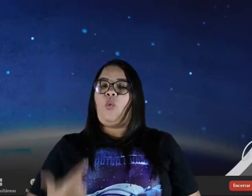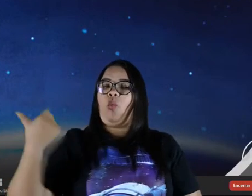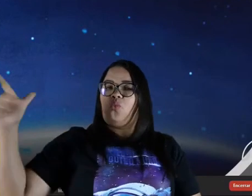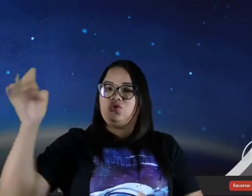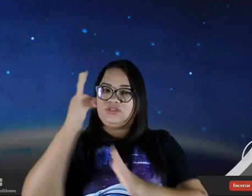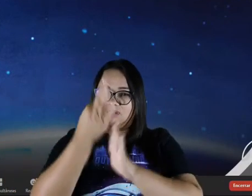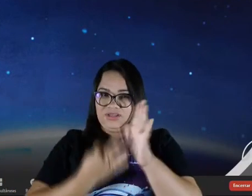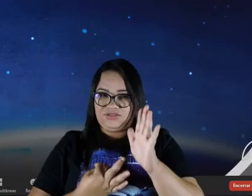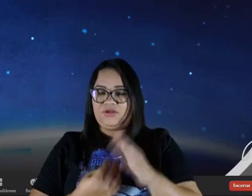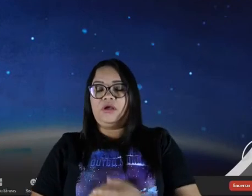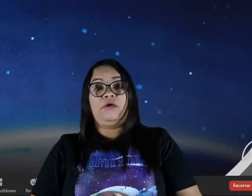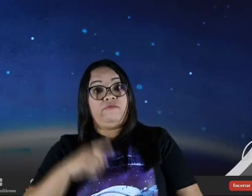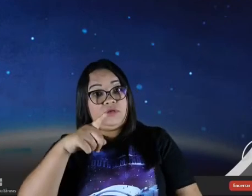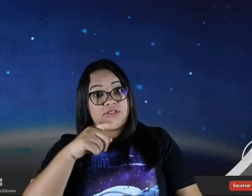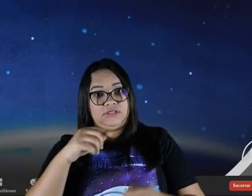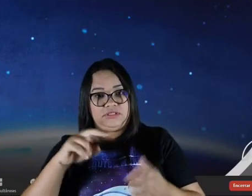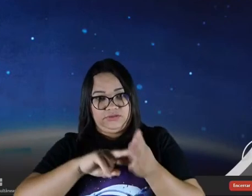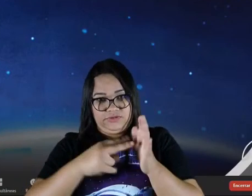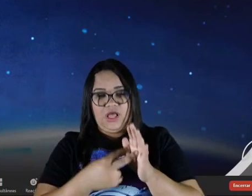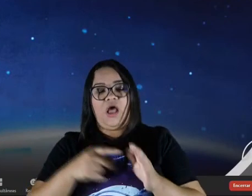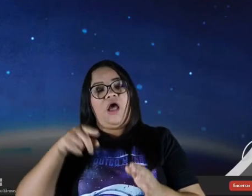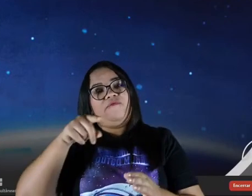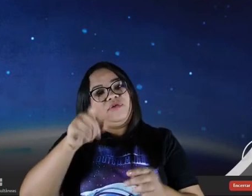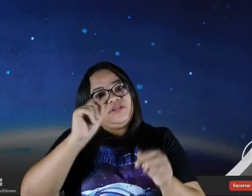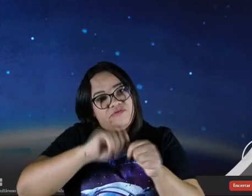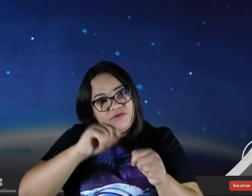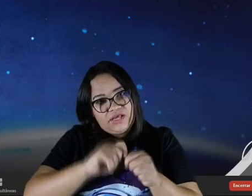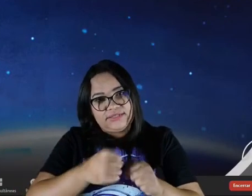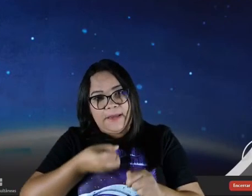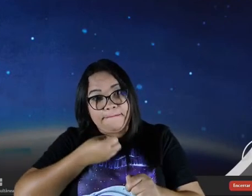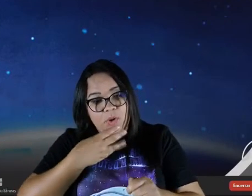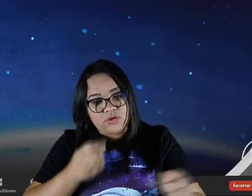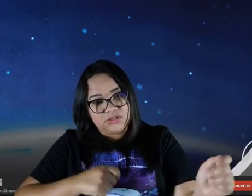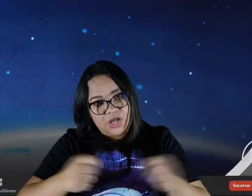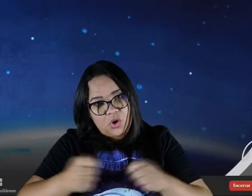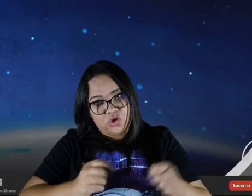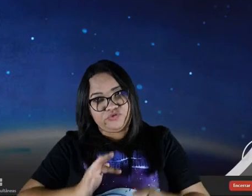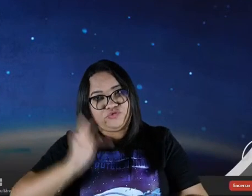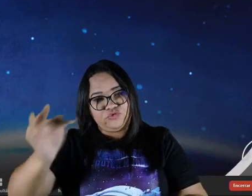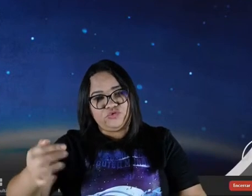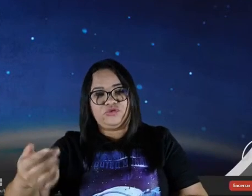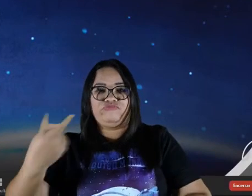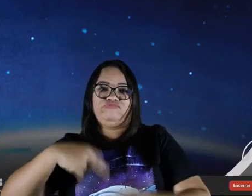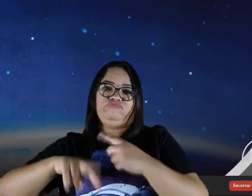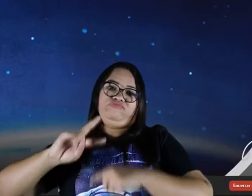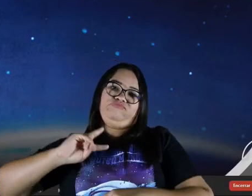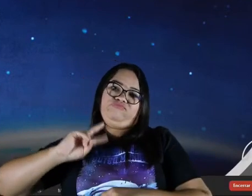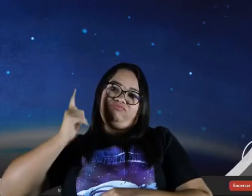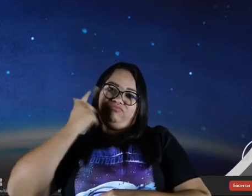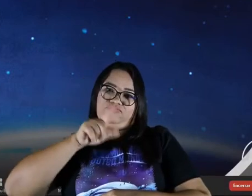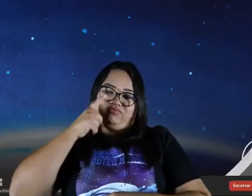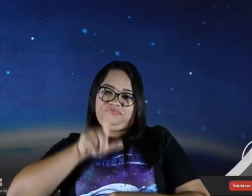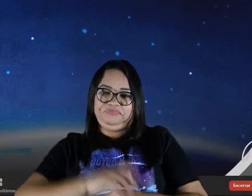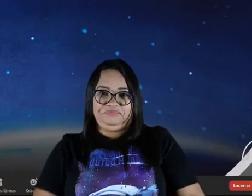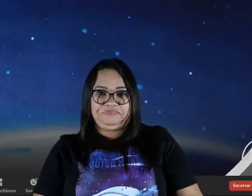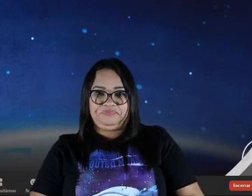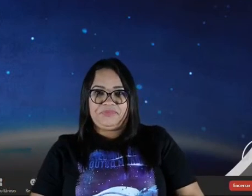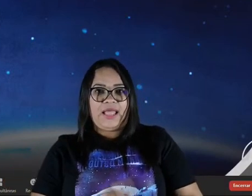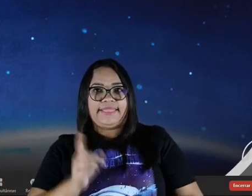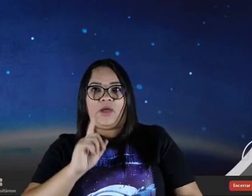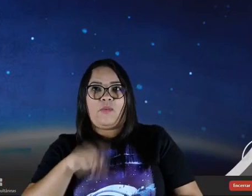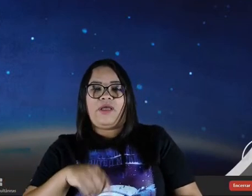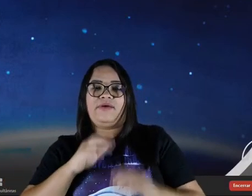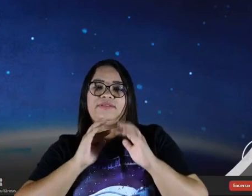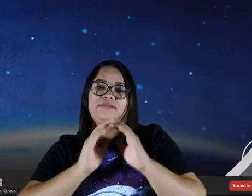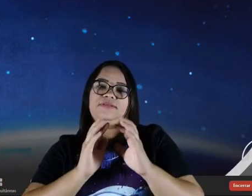negócios e depois você vai ter o resultado. Isso aí já não foi uma tradução dinâmica, foi mais uma paráfrase, tá bom? Bom,